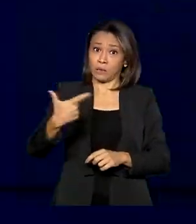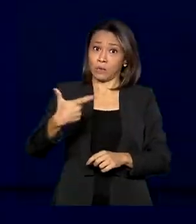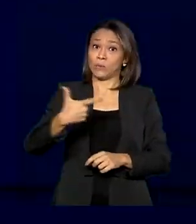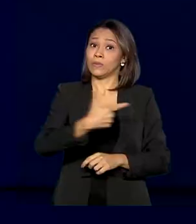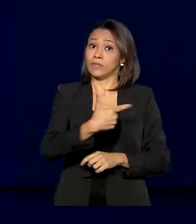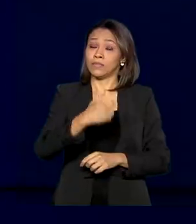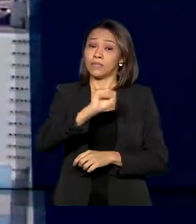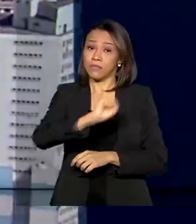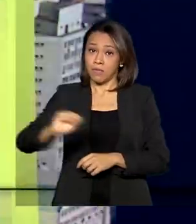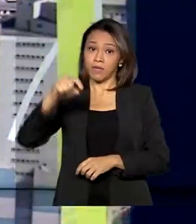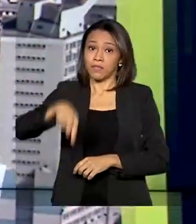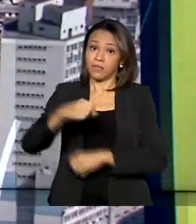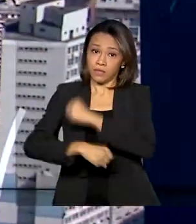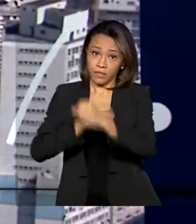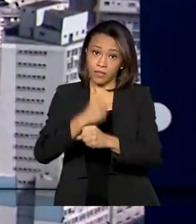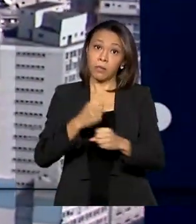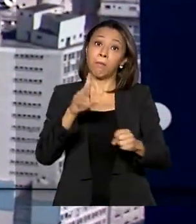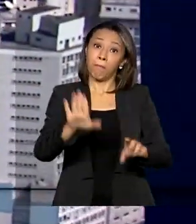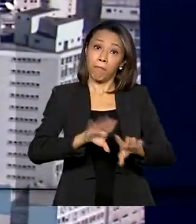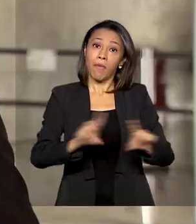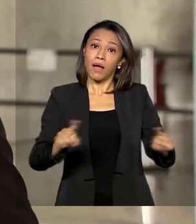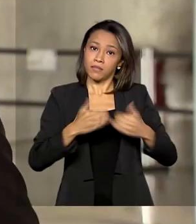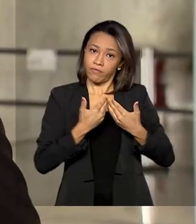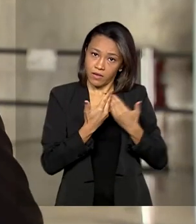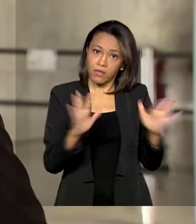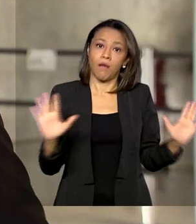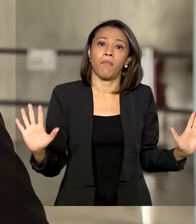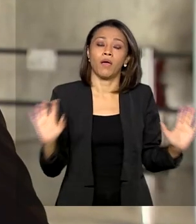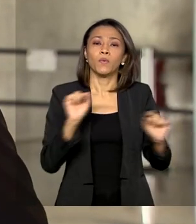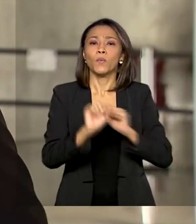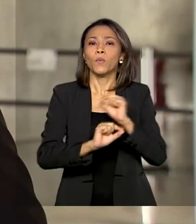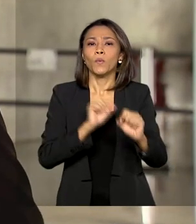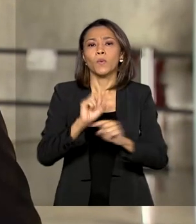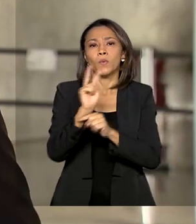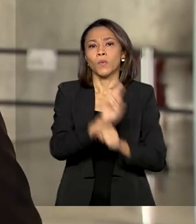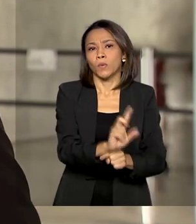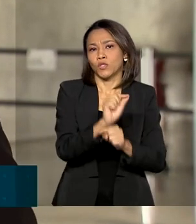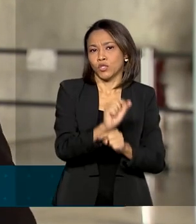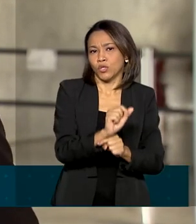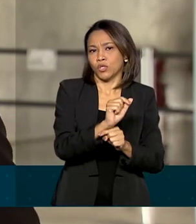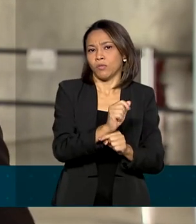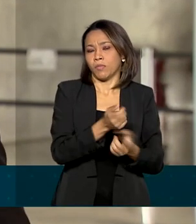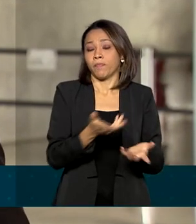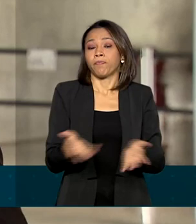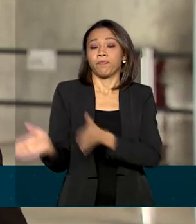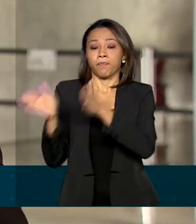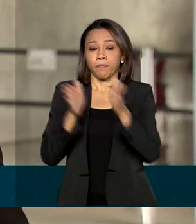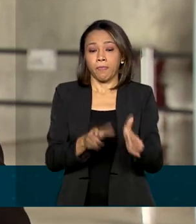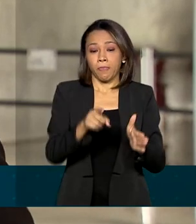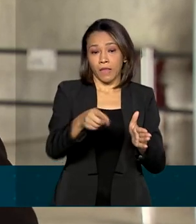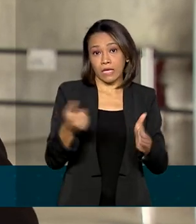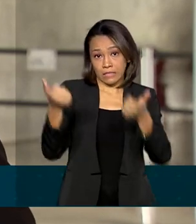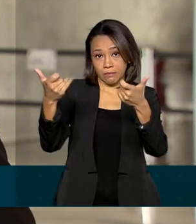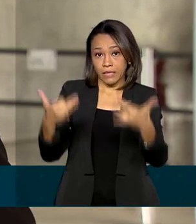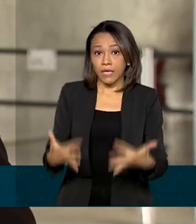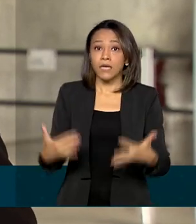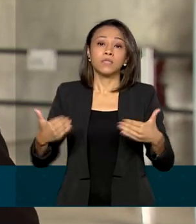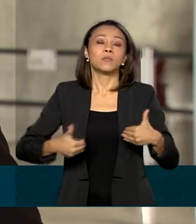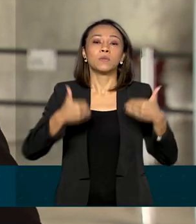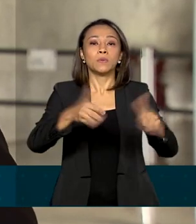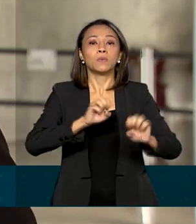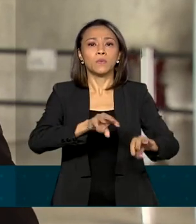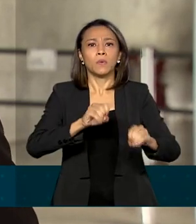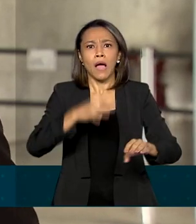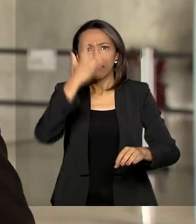os financiamentos serão reabertos. De acordo com o MEC, a grande quantidade de acessos ao site do